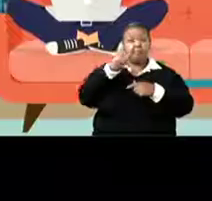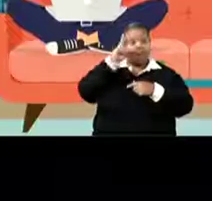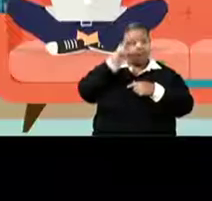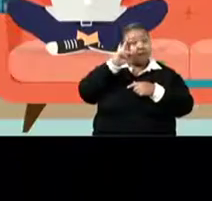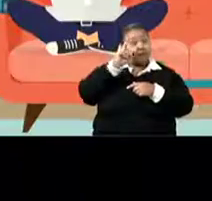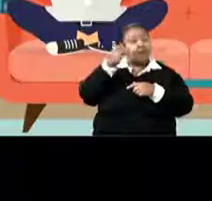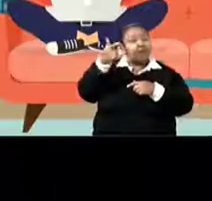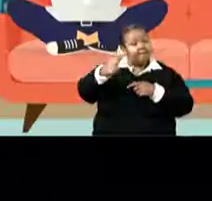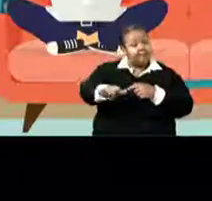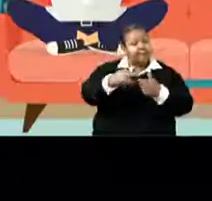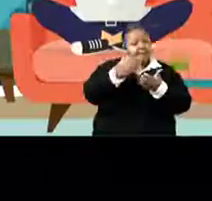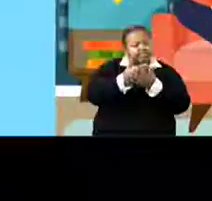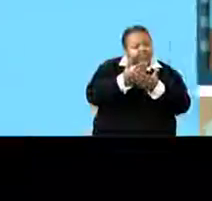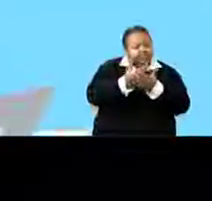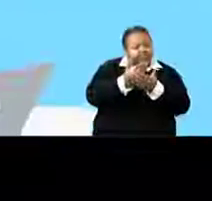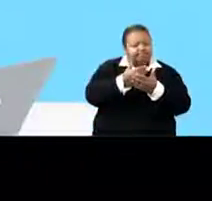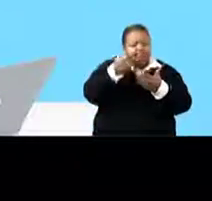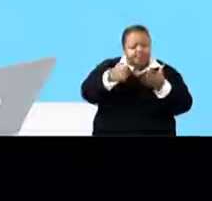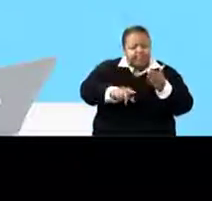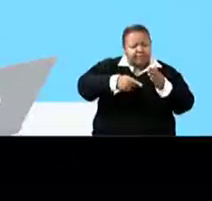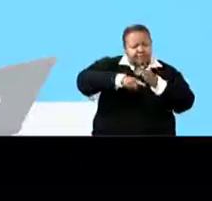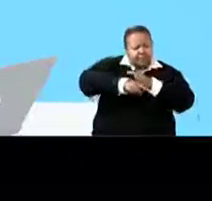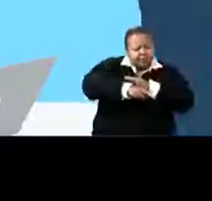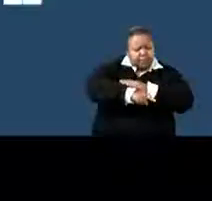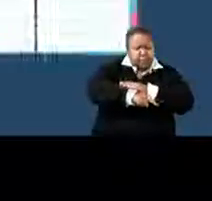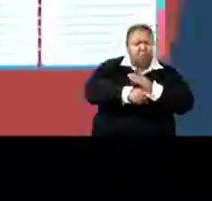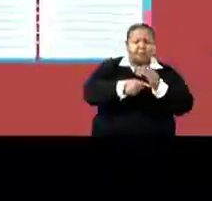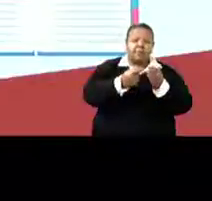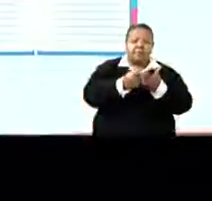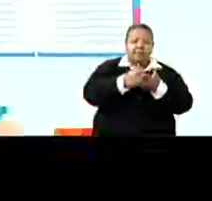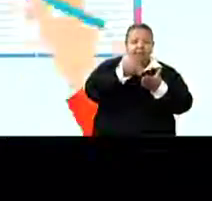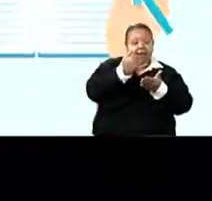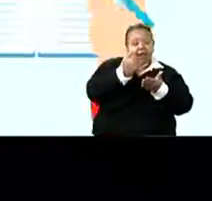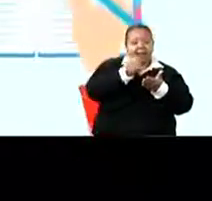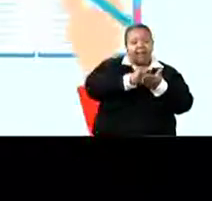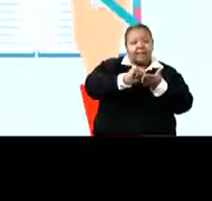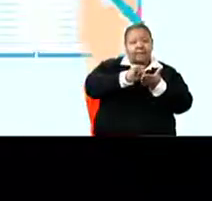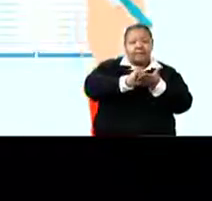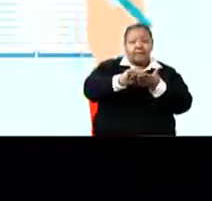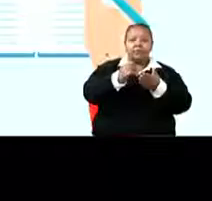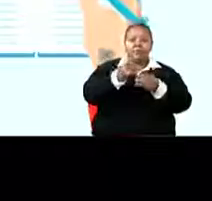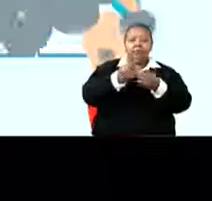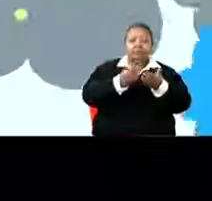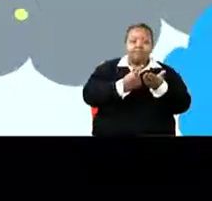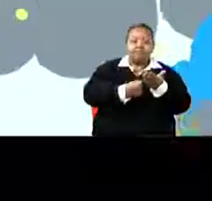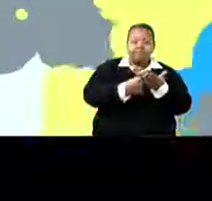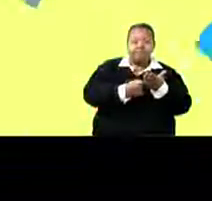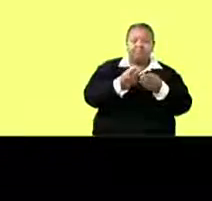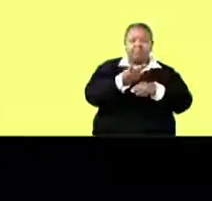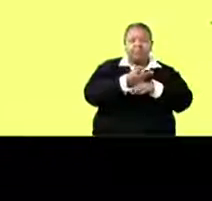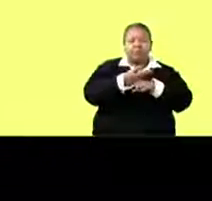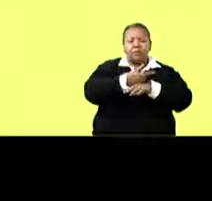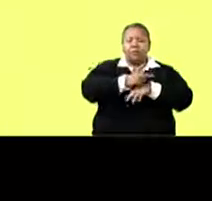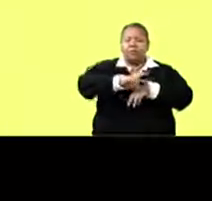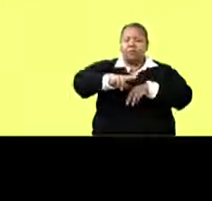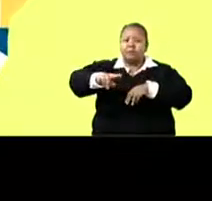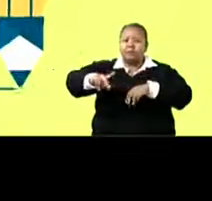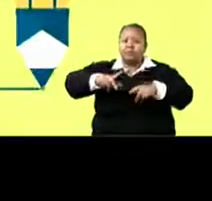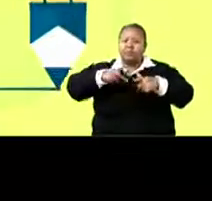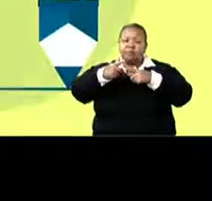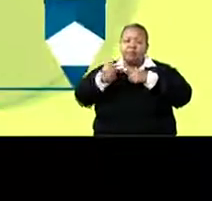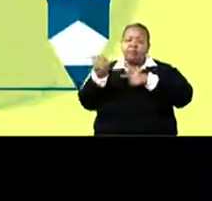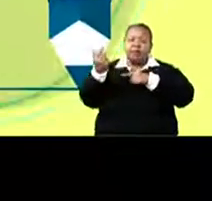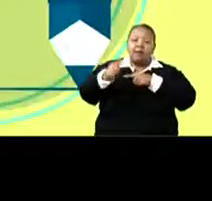quanto mais você se dedicar analisando com atenção fazendo anotações na hora de levantar hipóteses procurando diferentes soluções